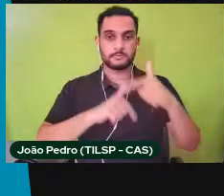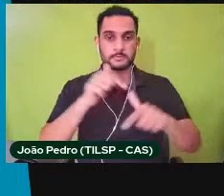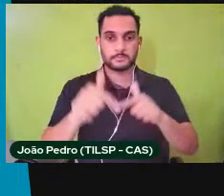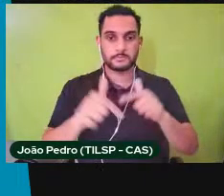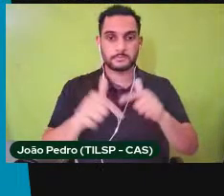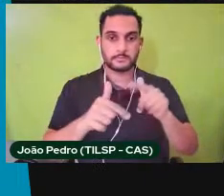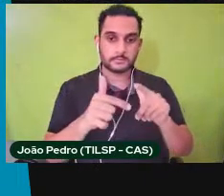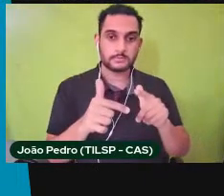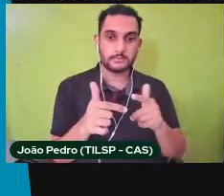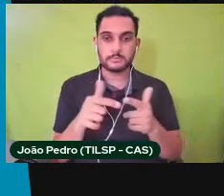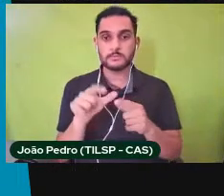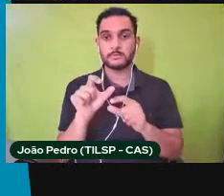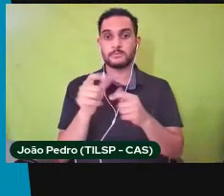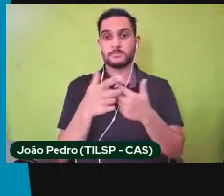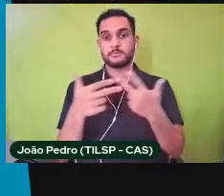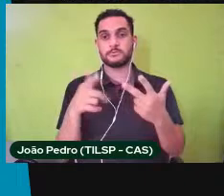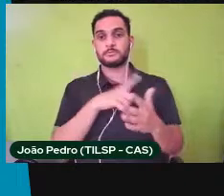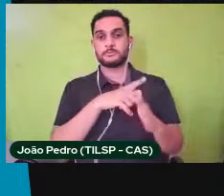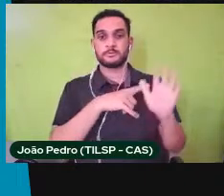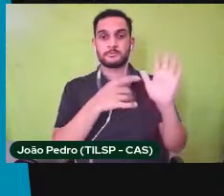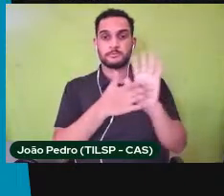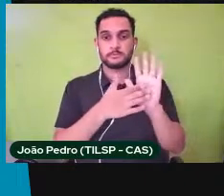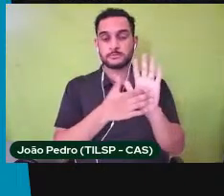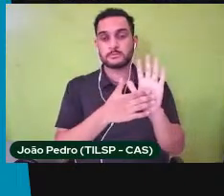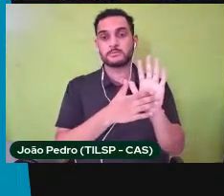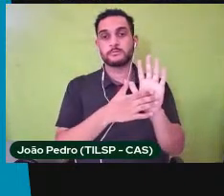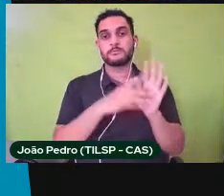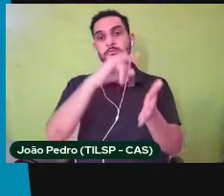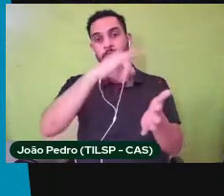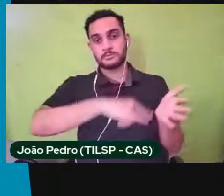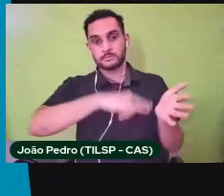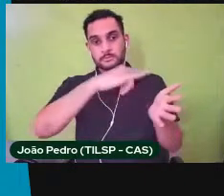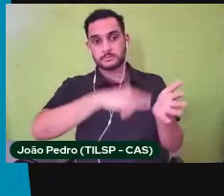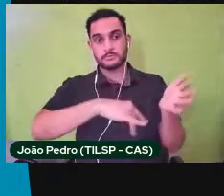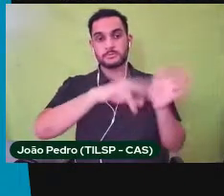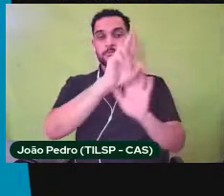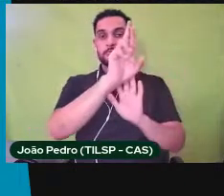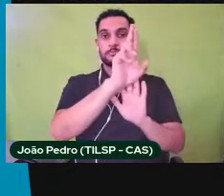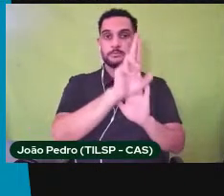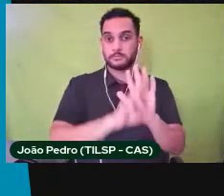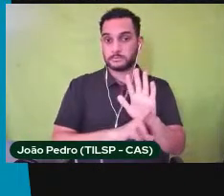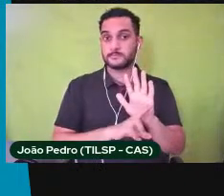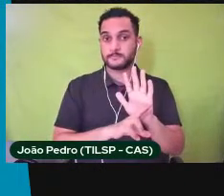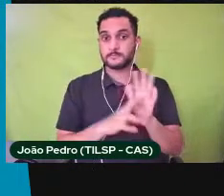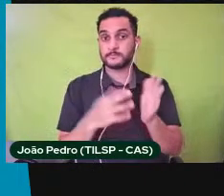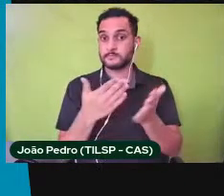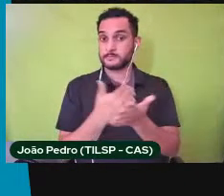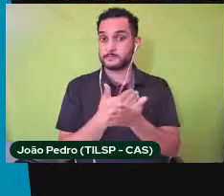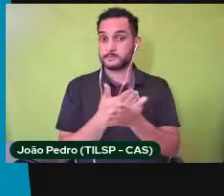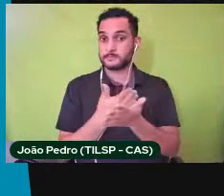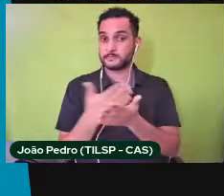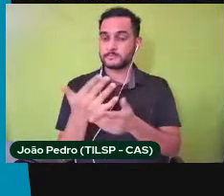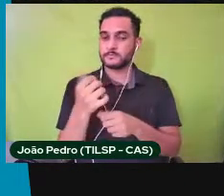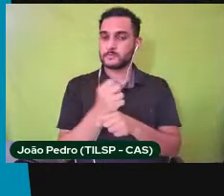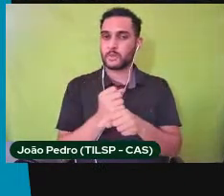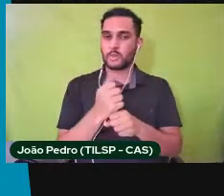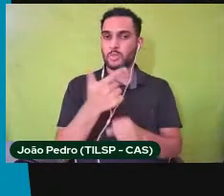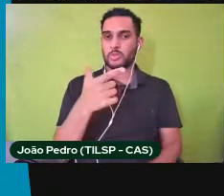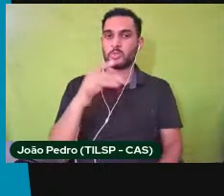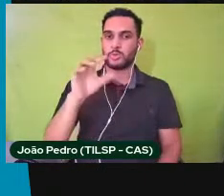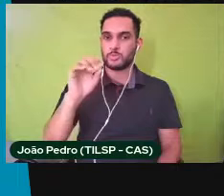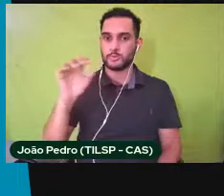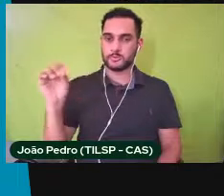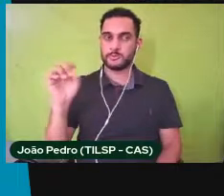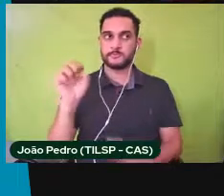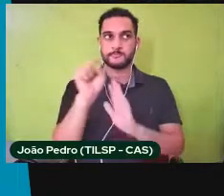nesse documento, nesse relatório, porque tudo, começando nos anos 2000, no início do século